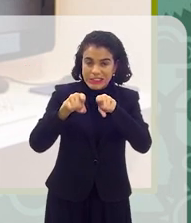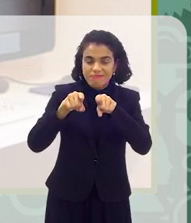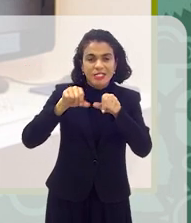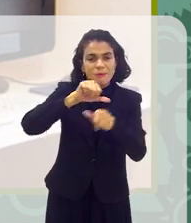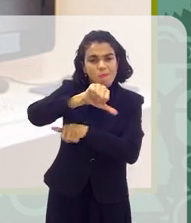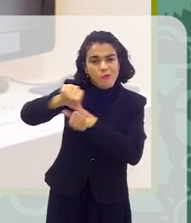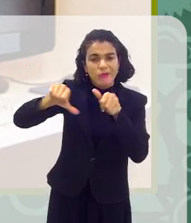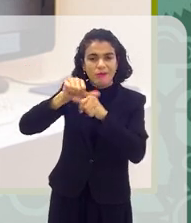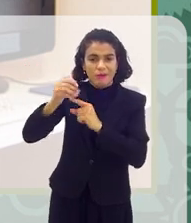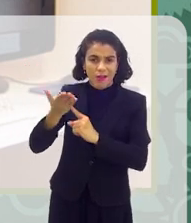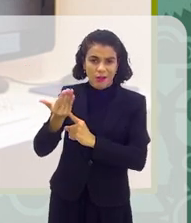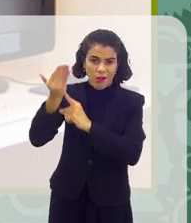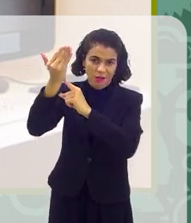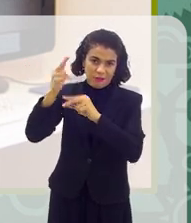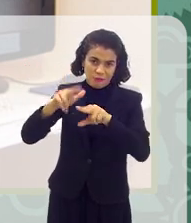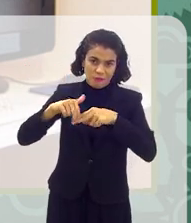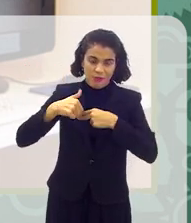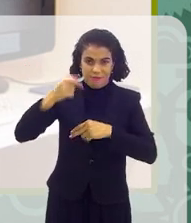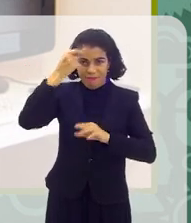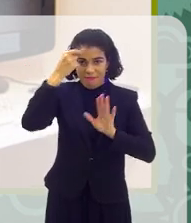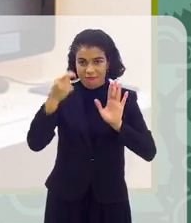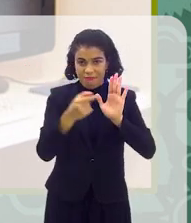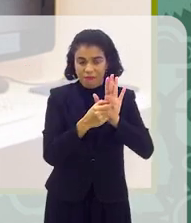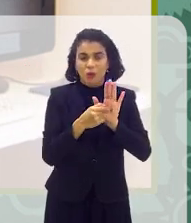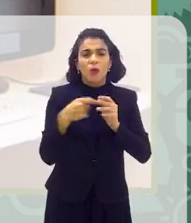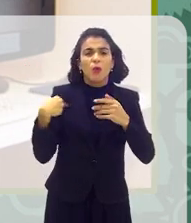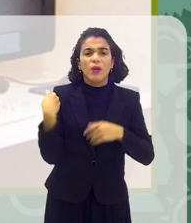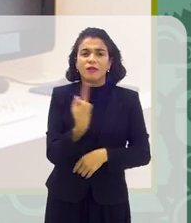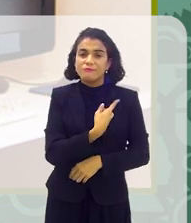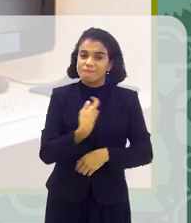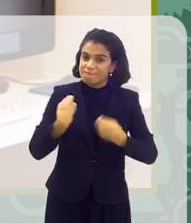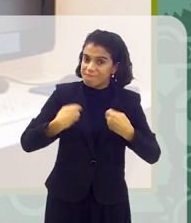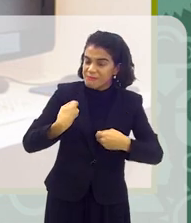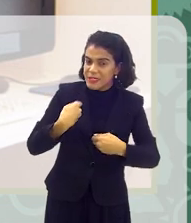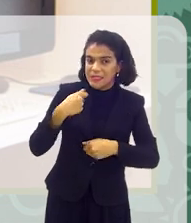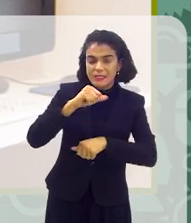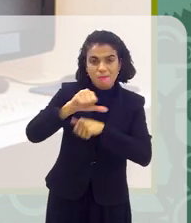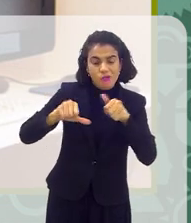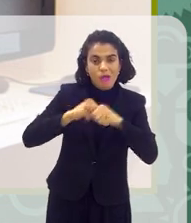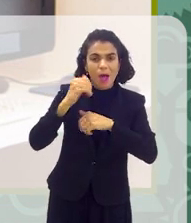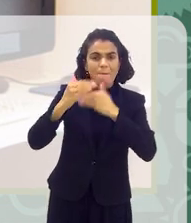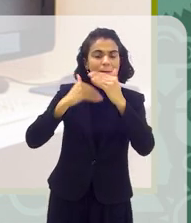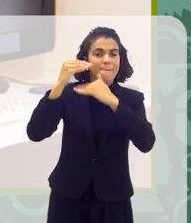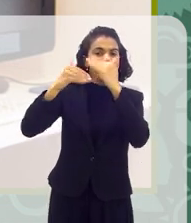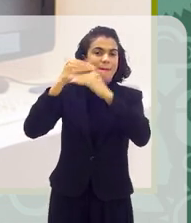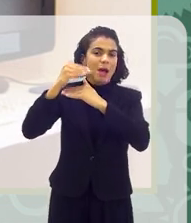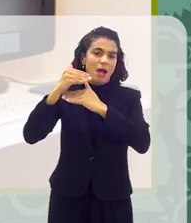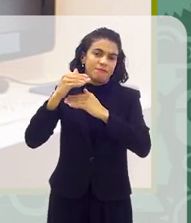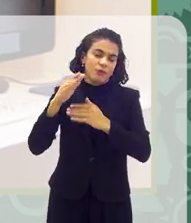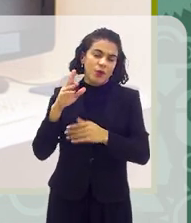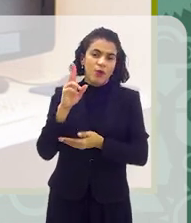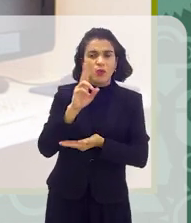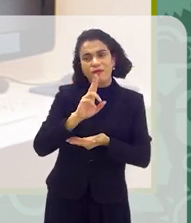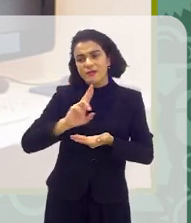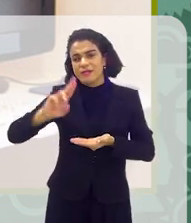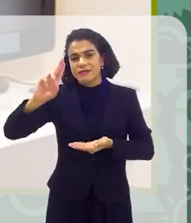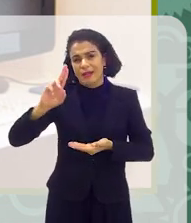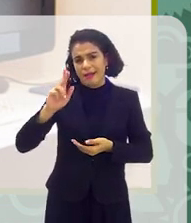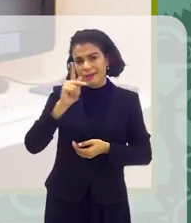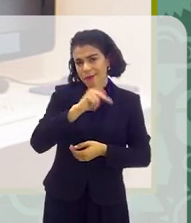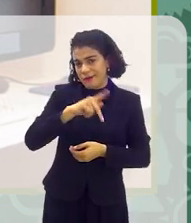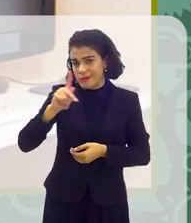Nessa revolução tecnológica da inteligência artificial. O que que a gente precisa avançar aí nas universidades, né? Em relação